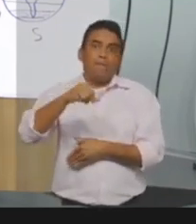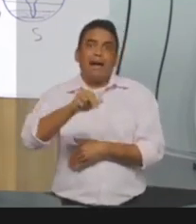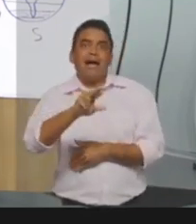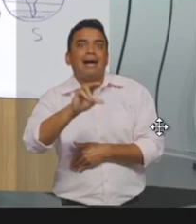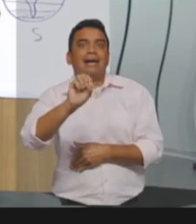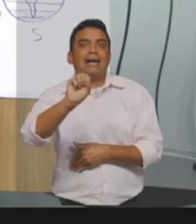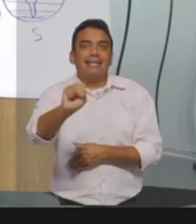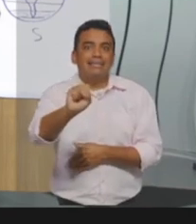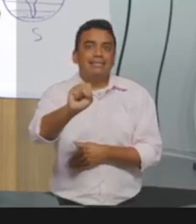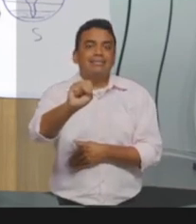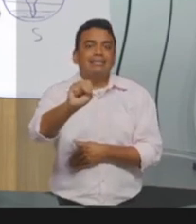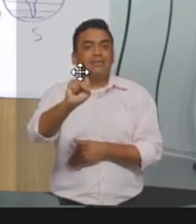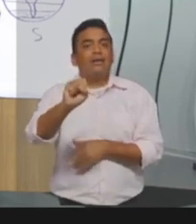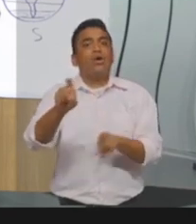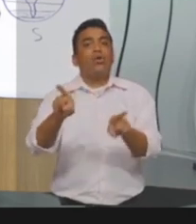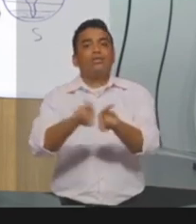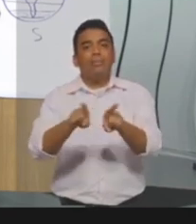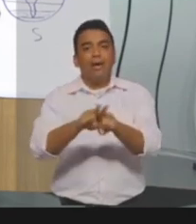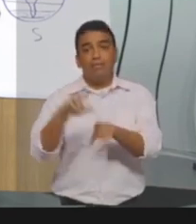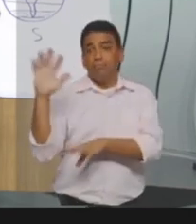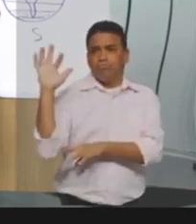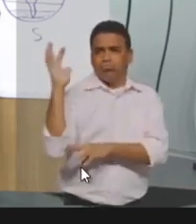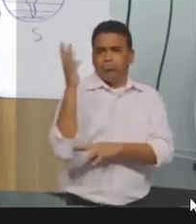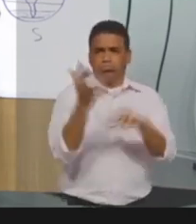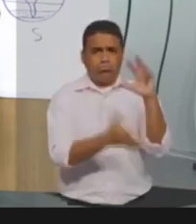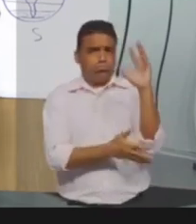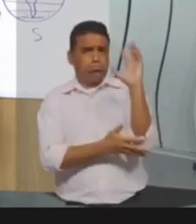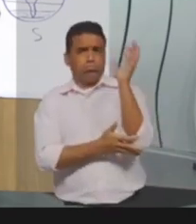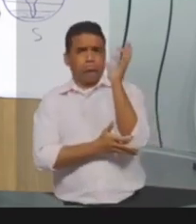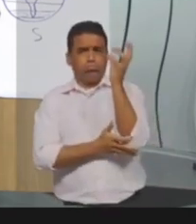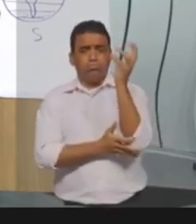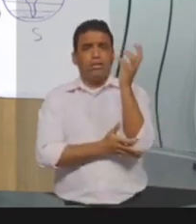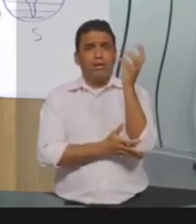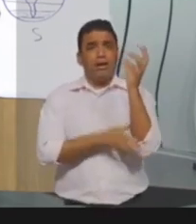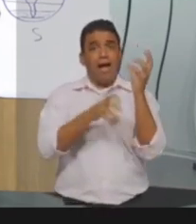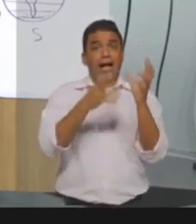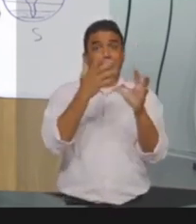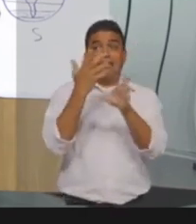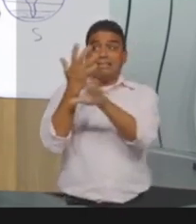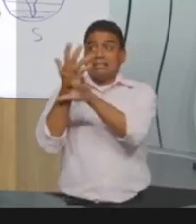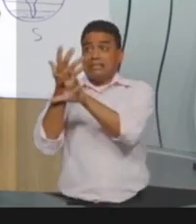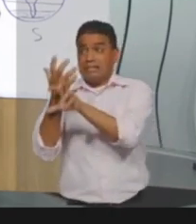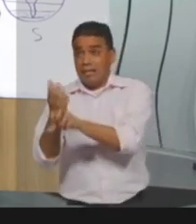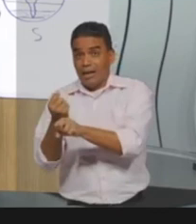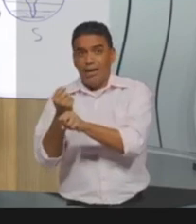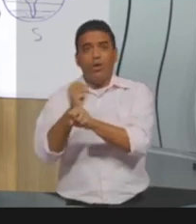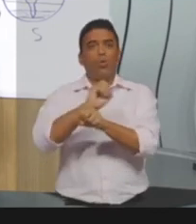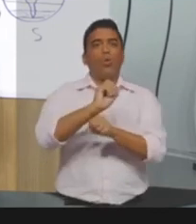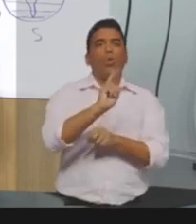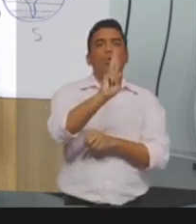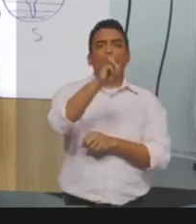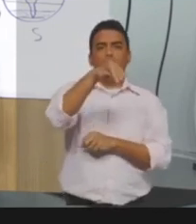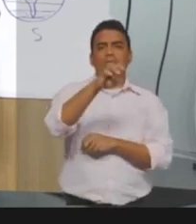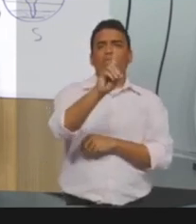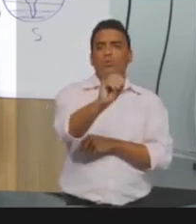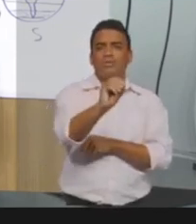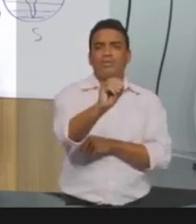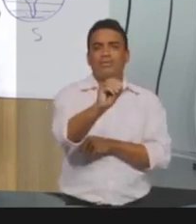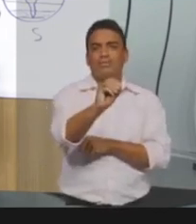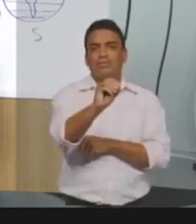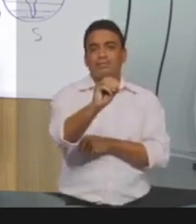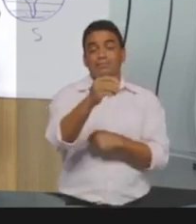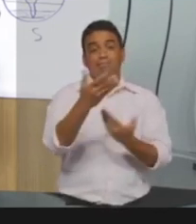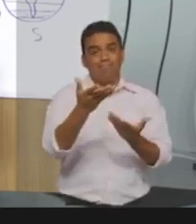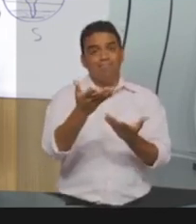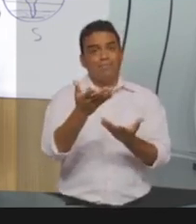de vegetação, vai ajudar bastante a definir se o clima é seco ou úmido, e isso vai interferir até se vai haver um controle maior